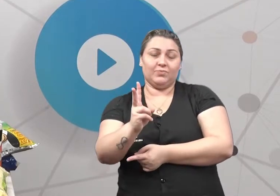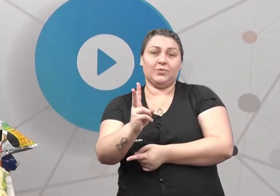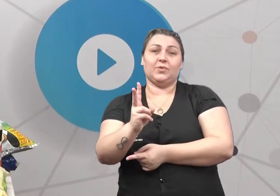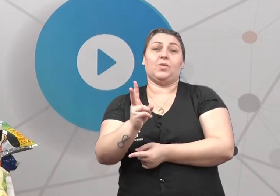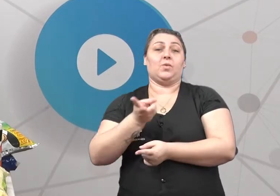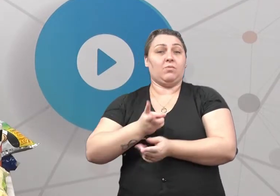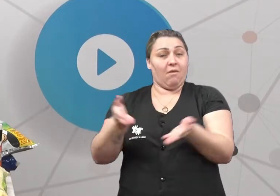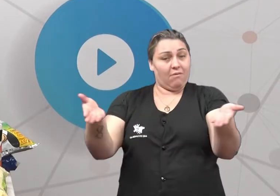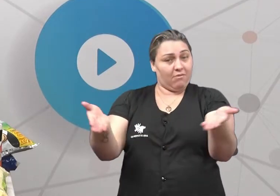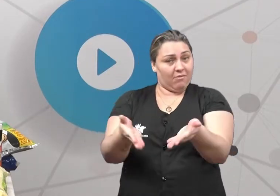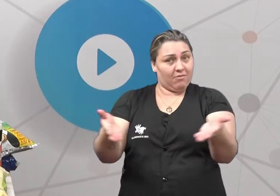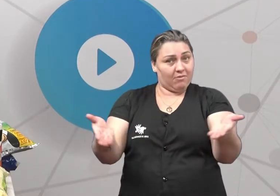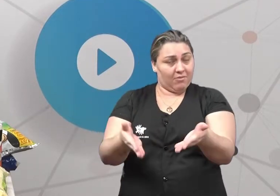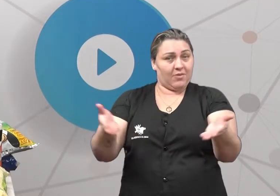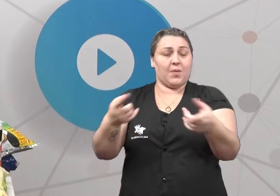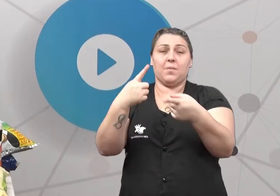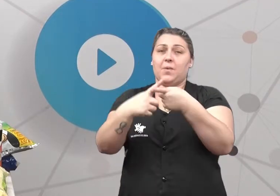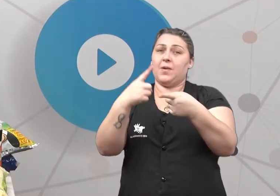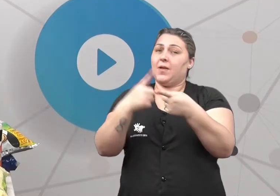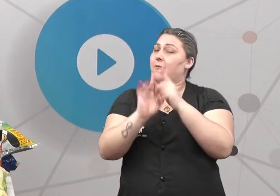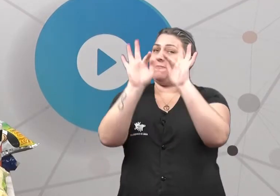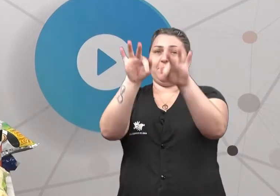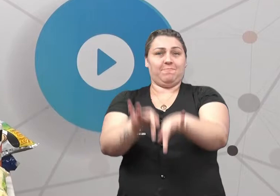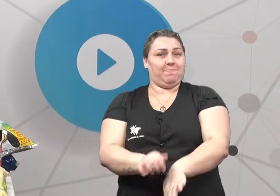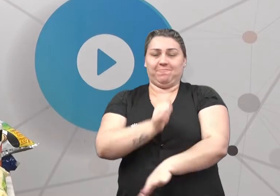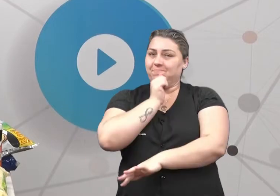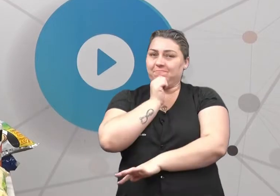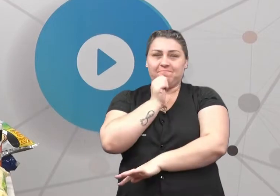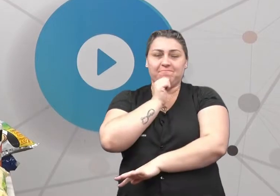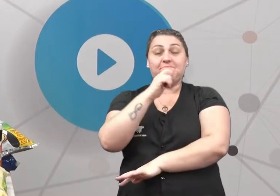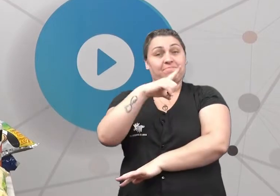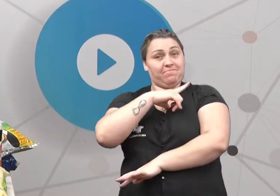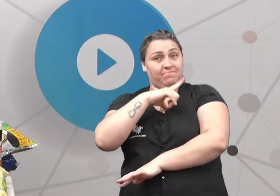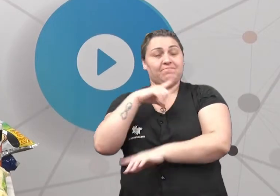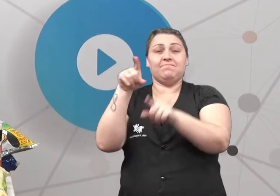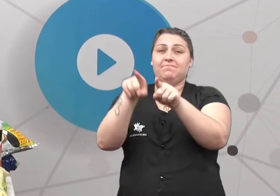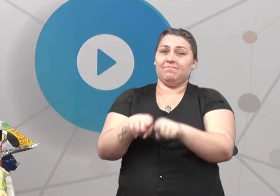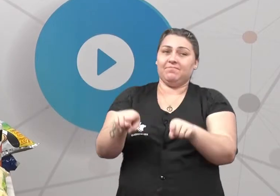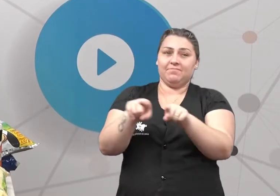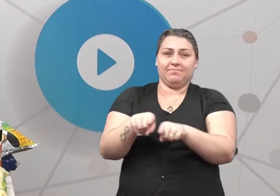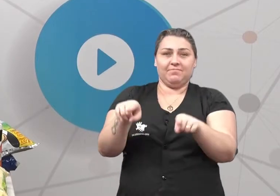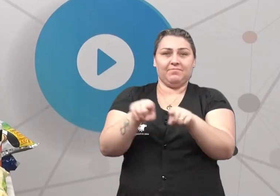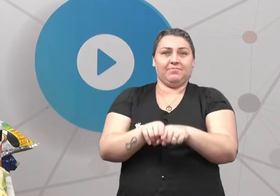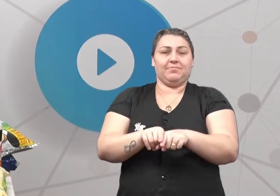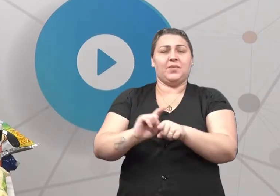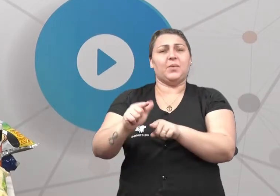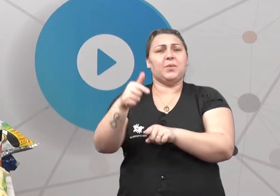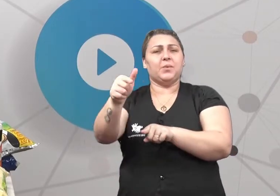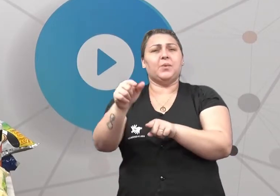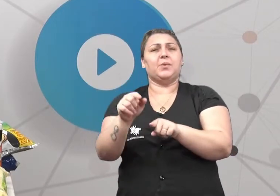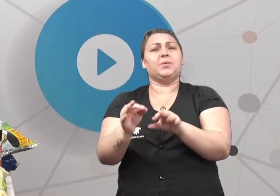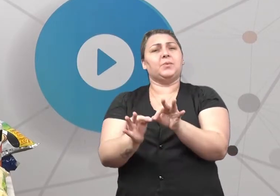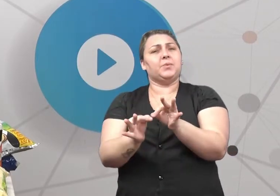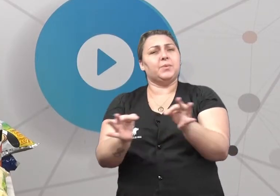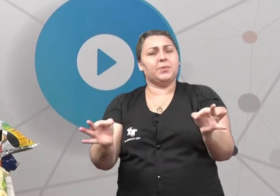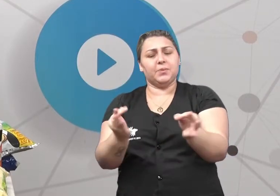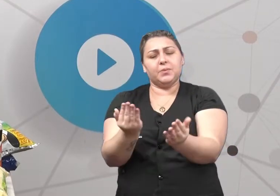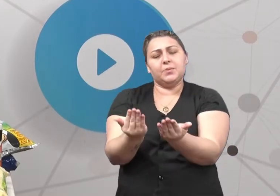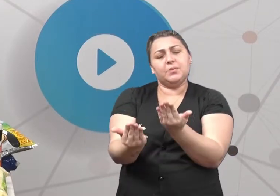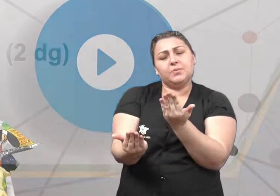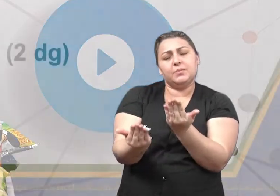vamos continuar falando sobre elas, porque nós não finalizamos. Nós temos também outras unidades de